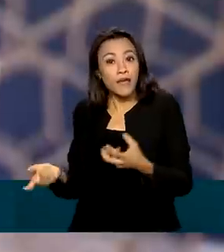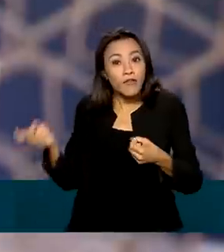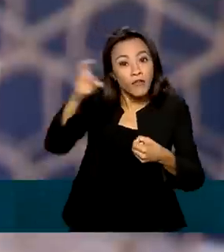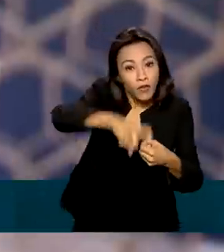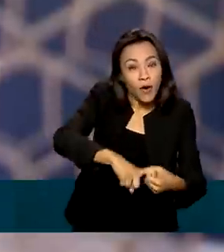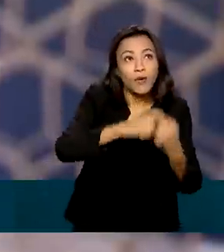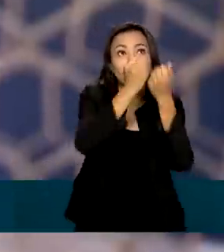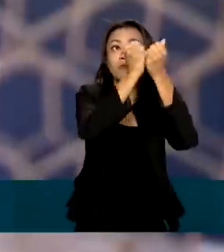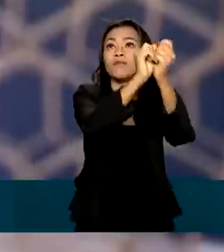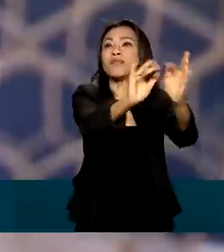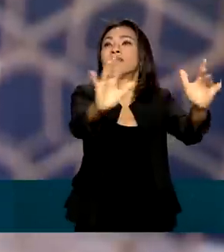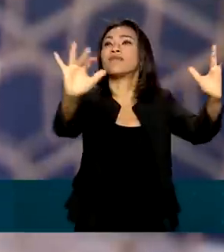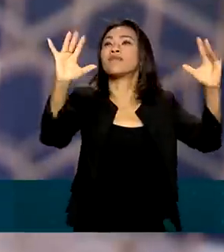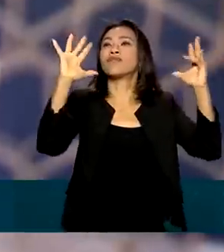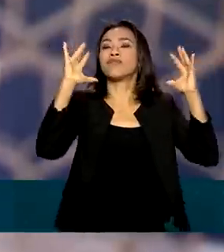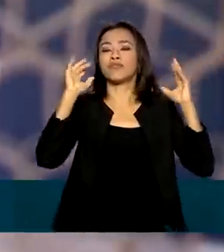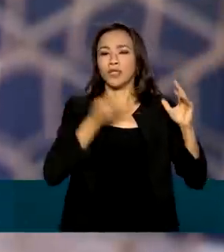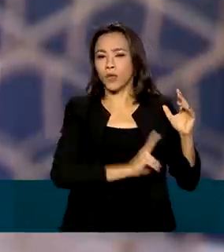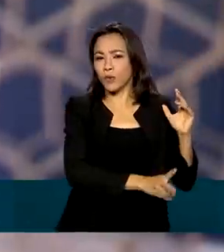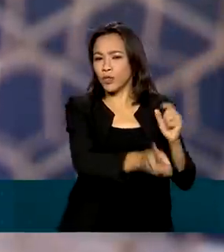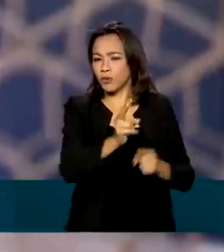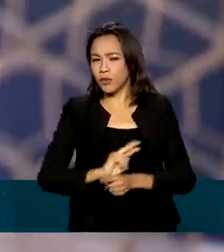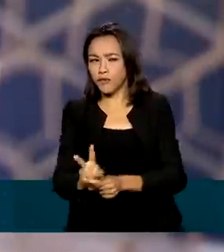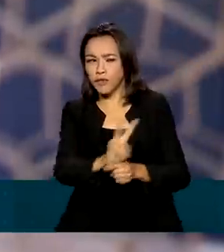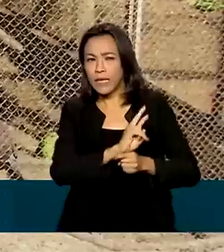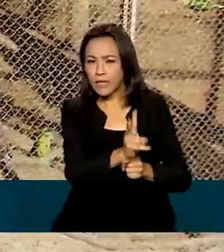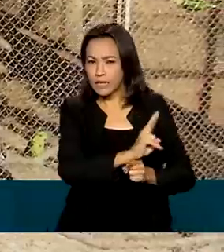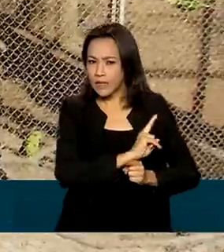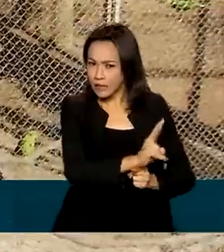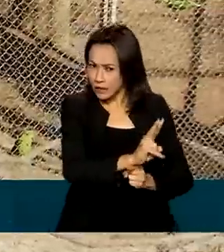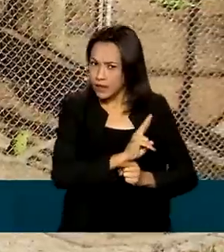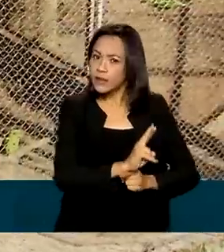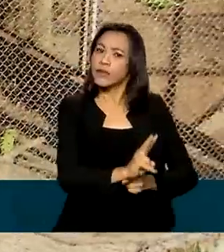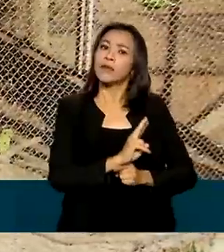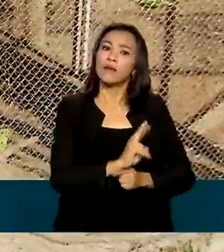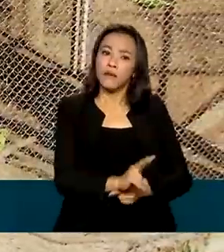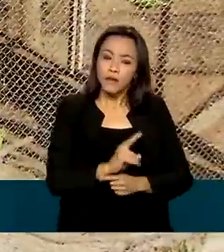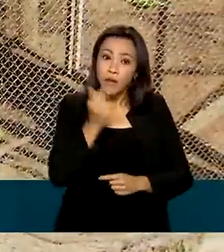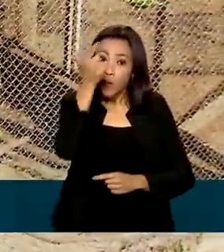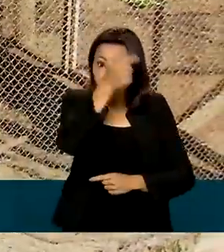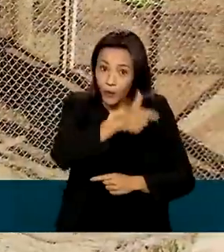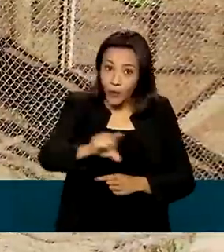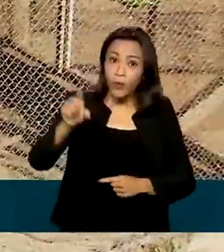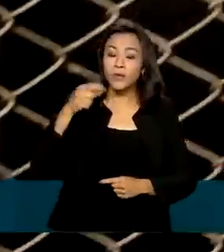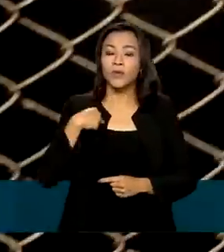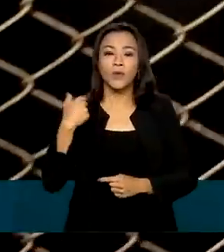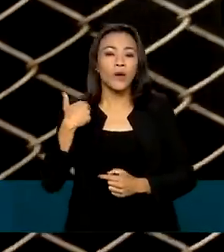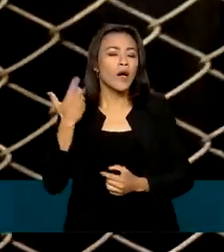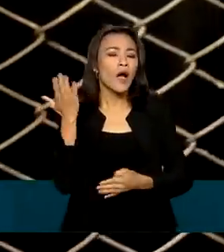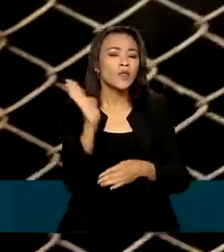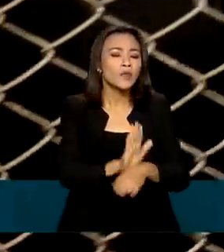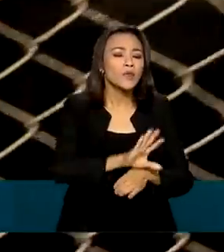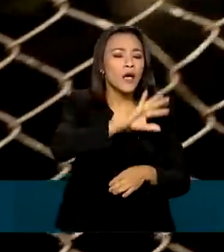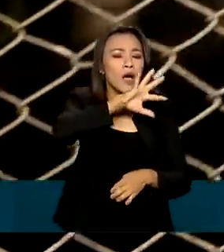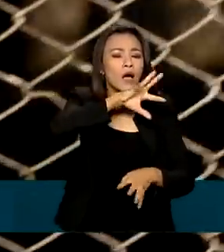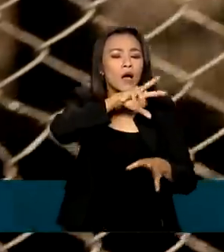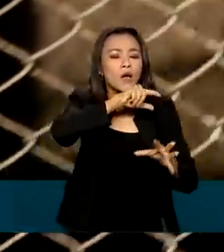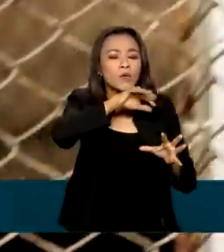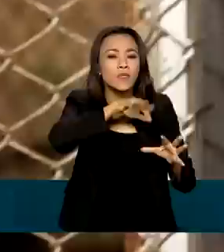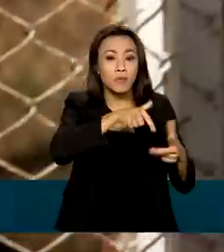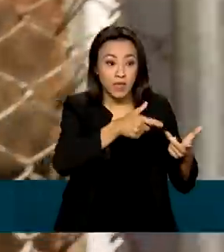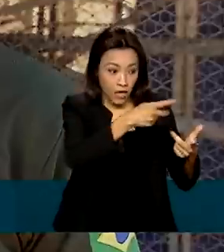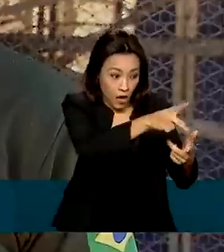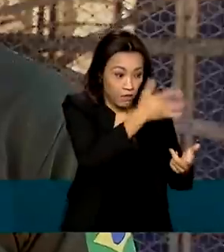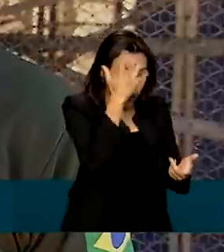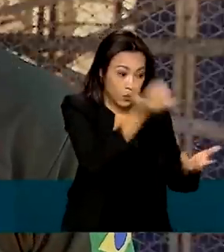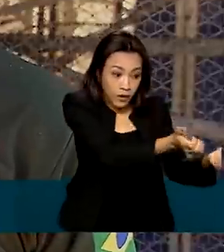além da fiscalização e eventuais apreensões outra forma de resgatar os animais é por meio da entrega